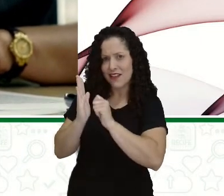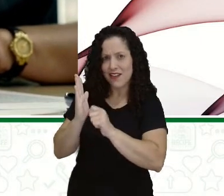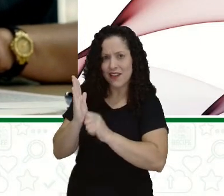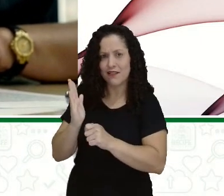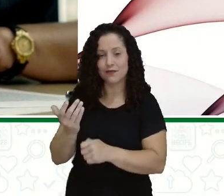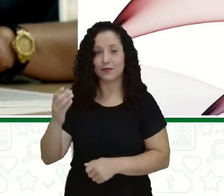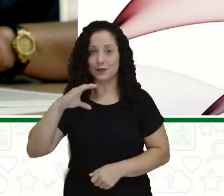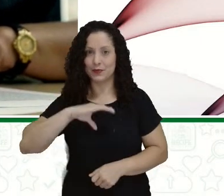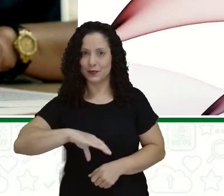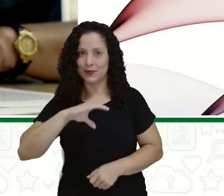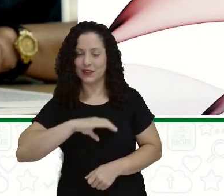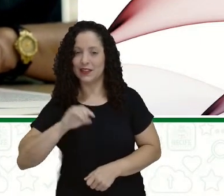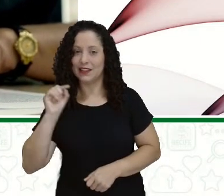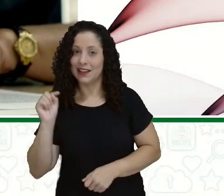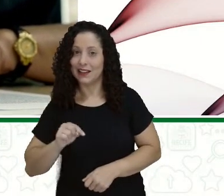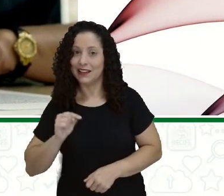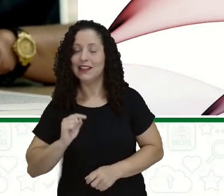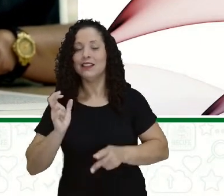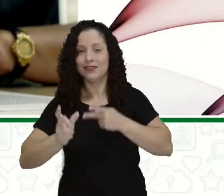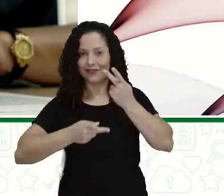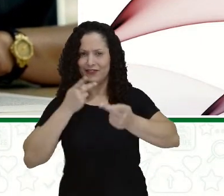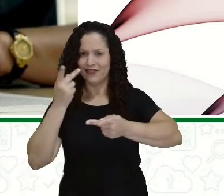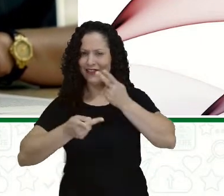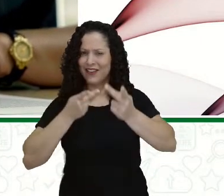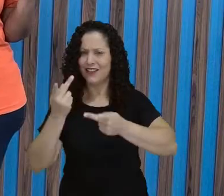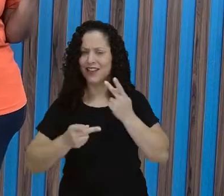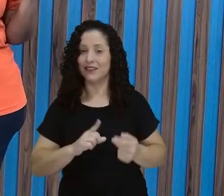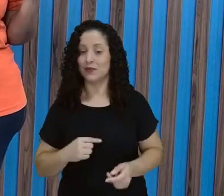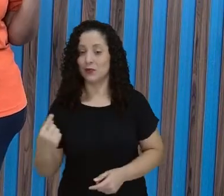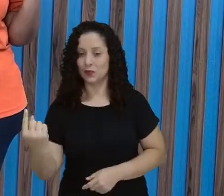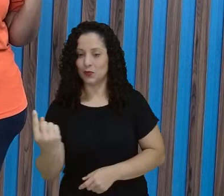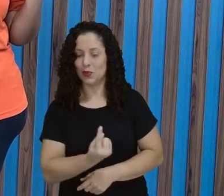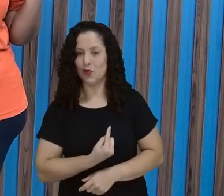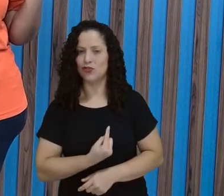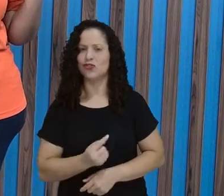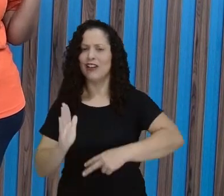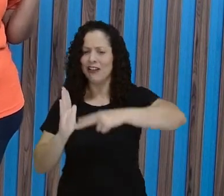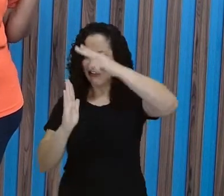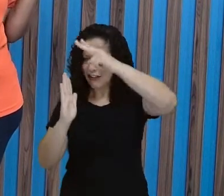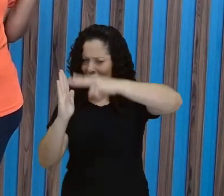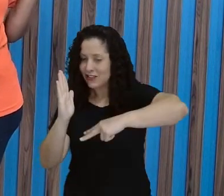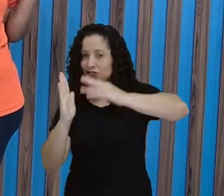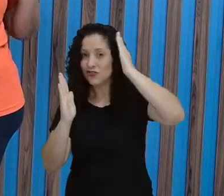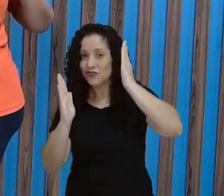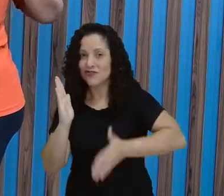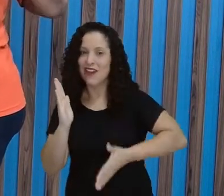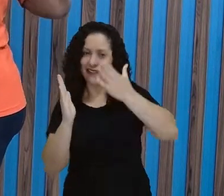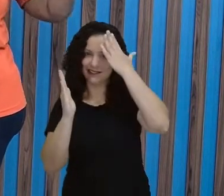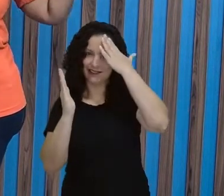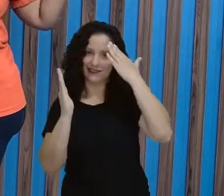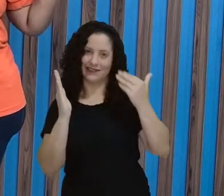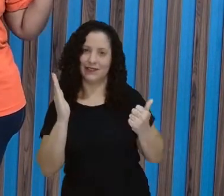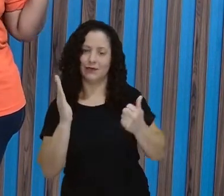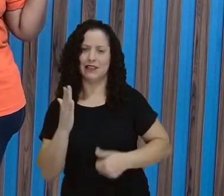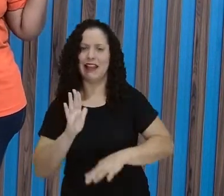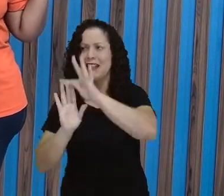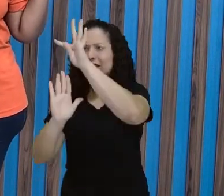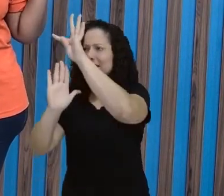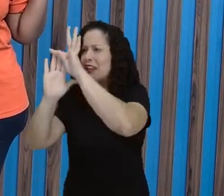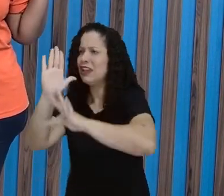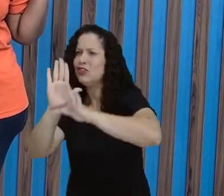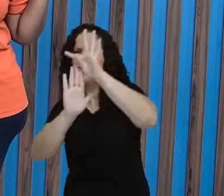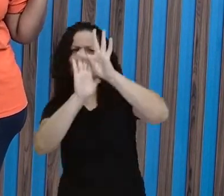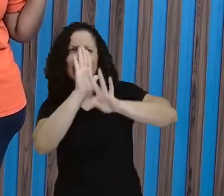dito comumente que nós já sabemos ler, a partir do momento que a gente observa todos os textos que